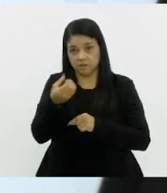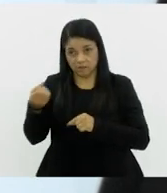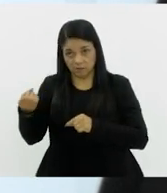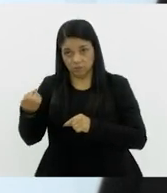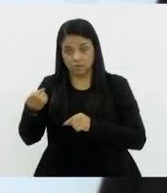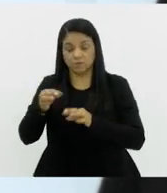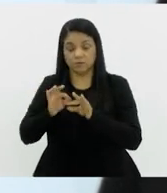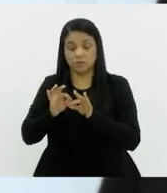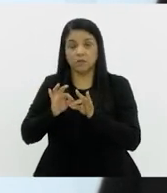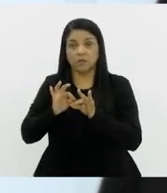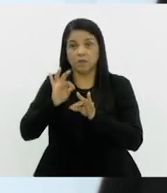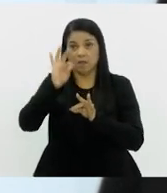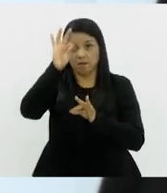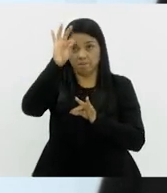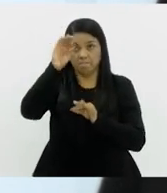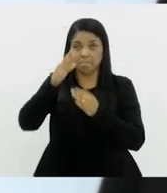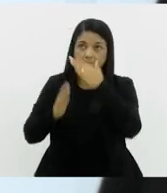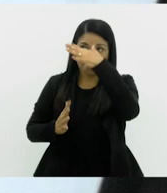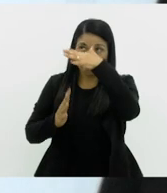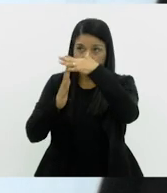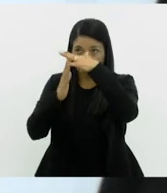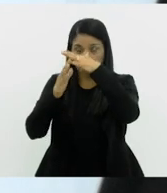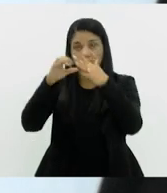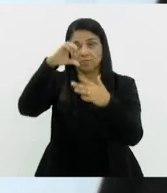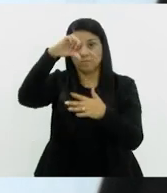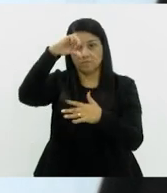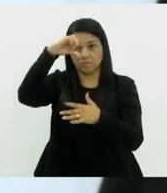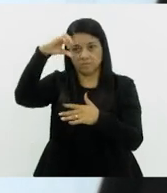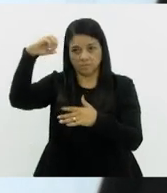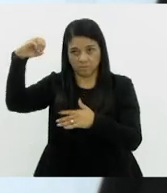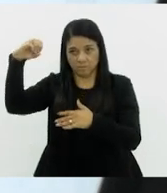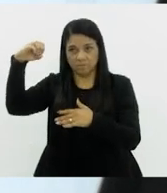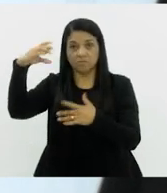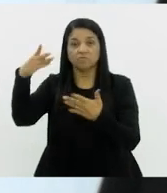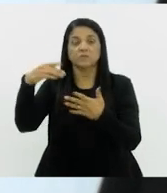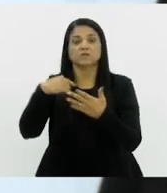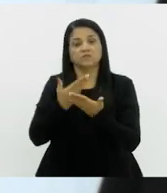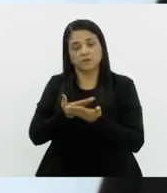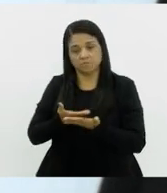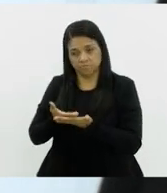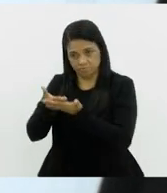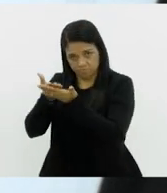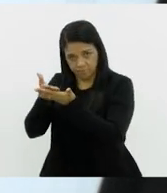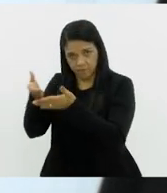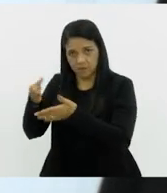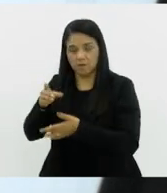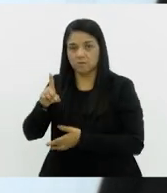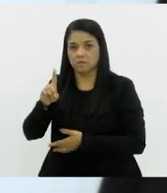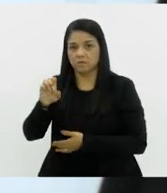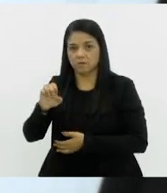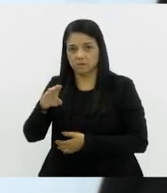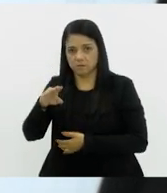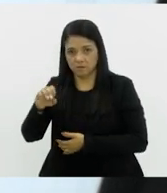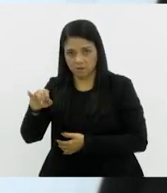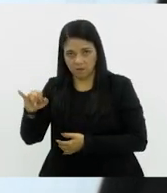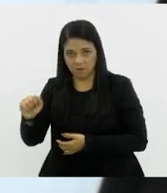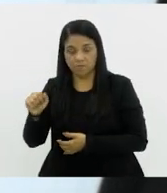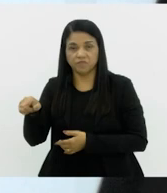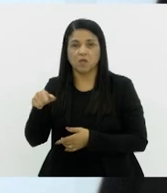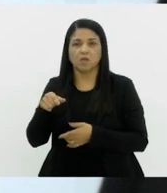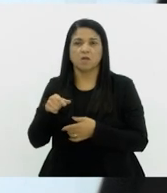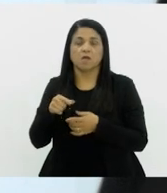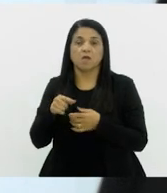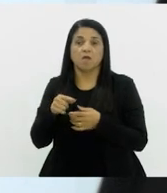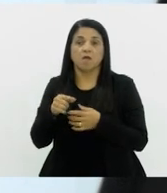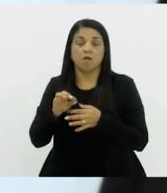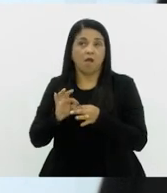700 pés, e aí aqui a gente, mais à frente, vai encaminhar algumas sugestões às autoridades do DECEA. Essa rota ela não tem uma altitude